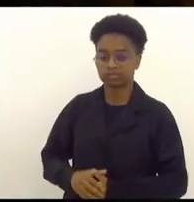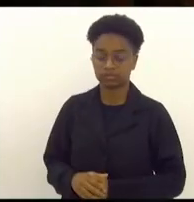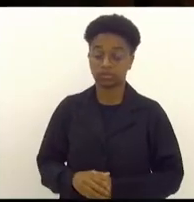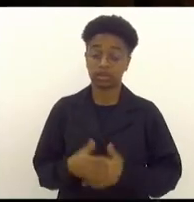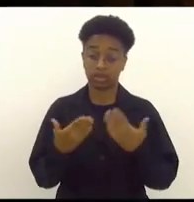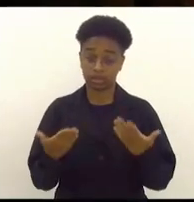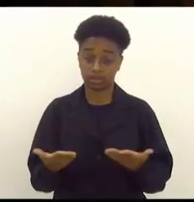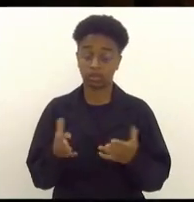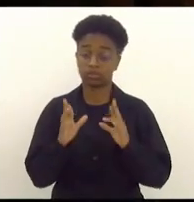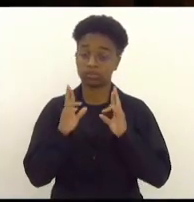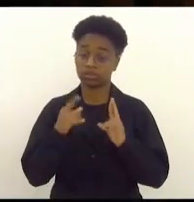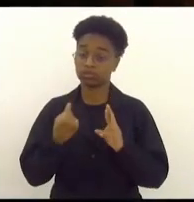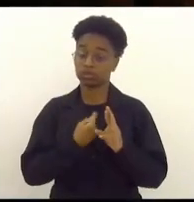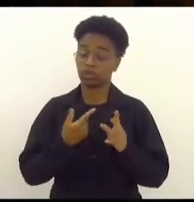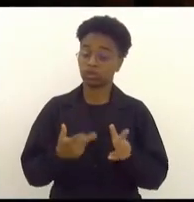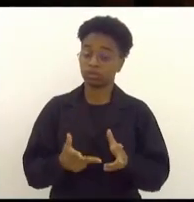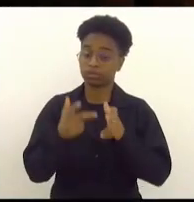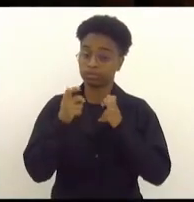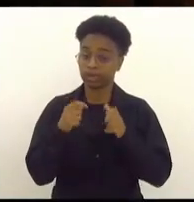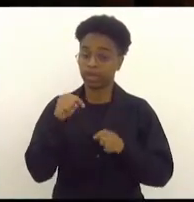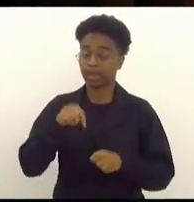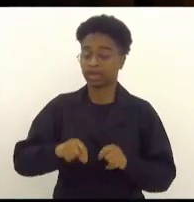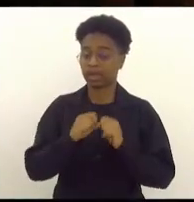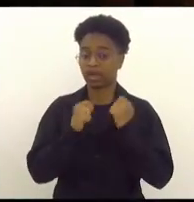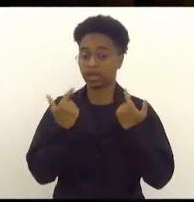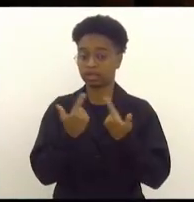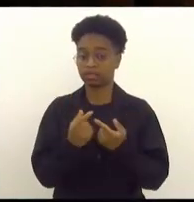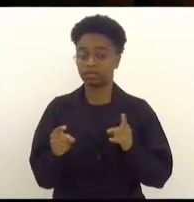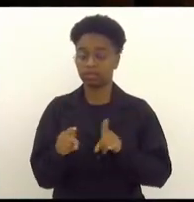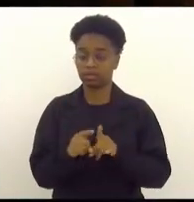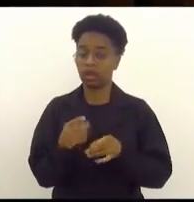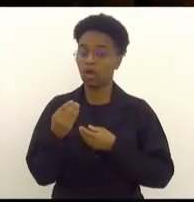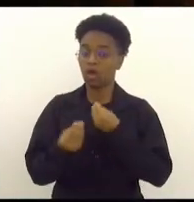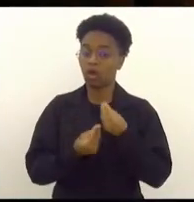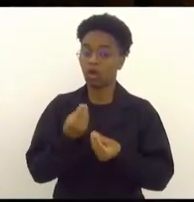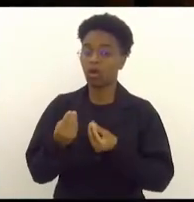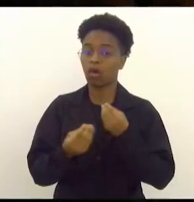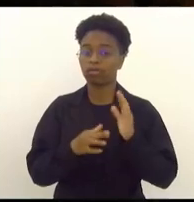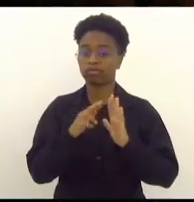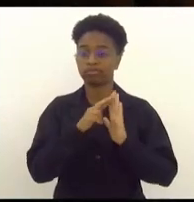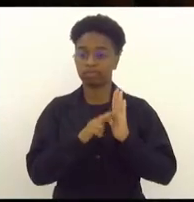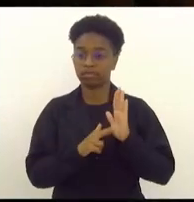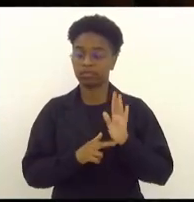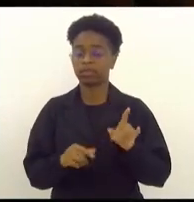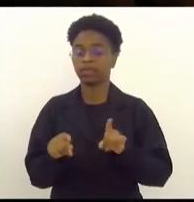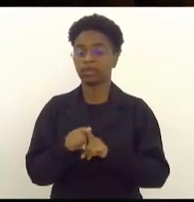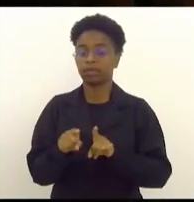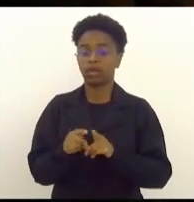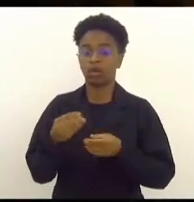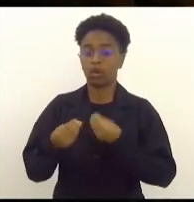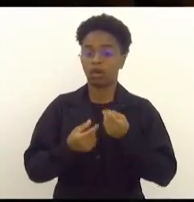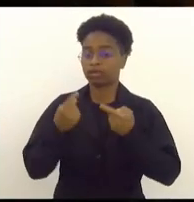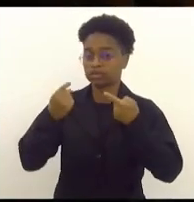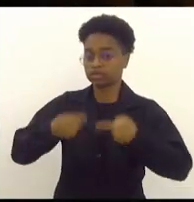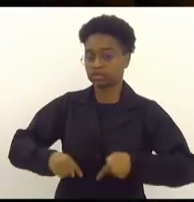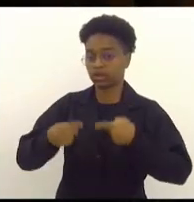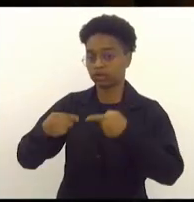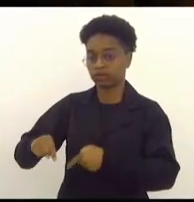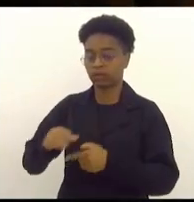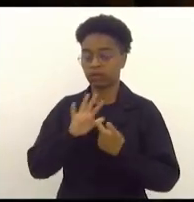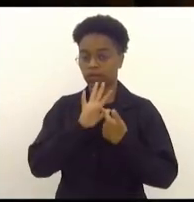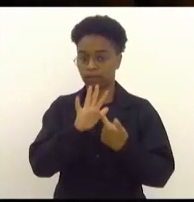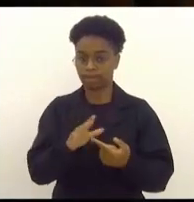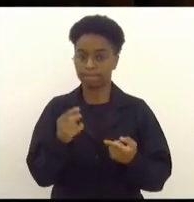possa observar essa casa Legislativa também diante dos seus parâmetros e diante dos desafios colocados